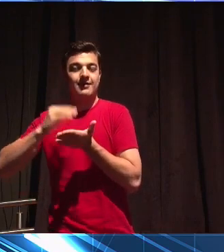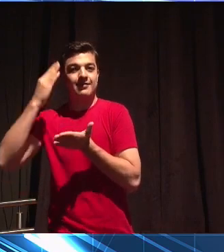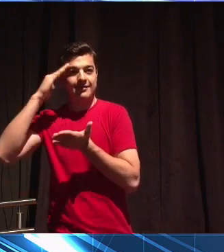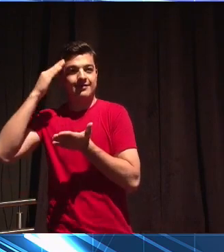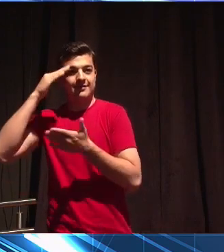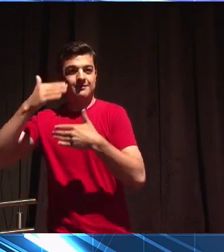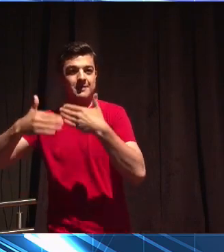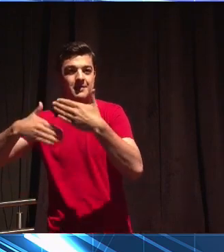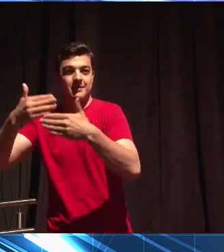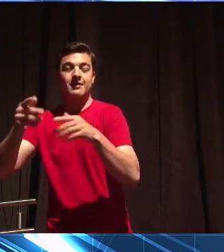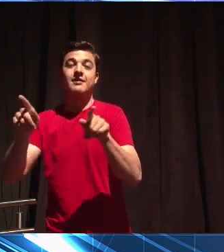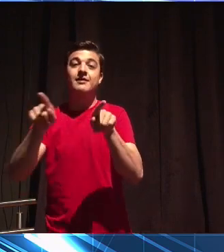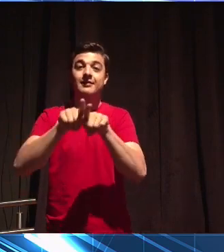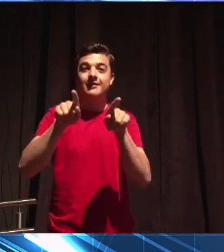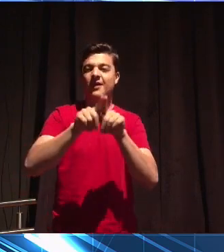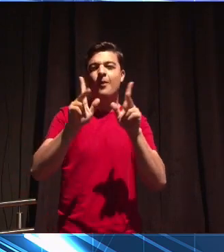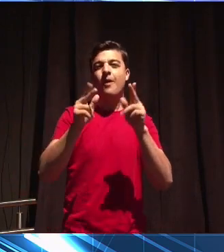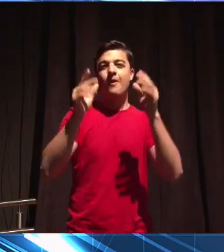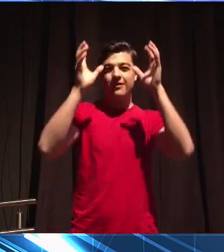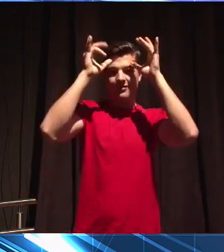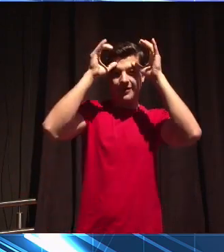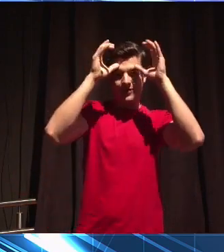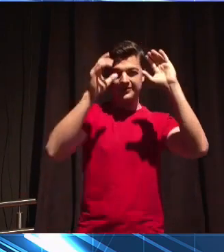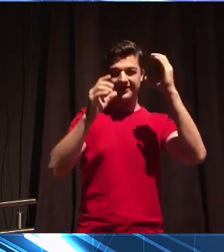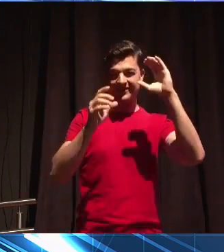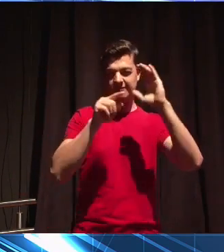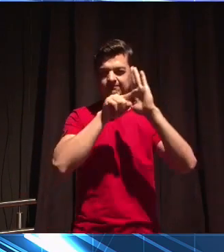gente olha para a neurociência, ainda tem muito para se descobrir também.